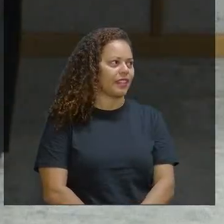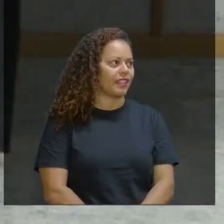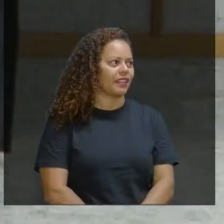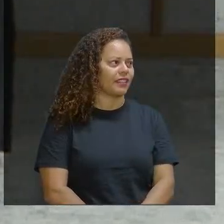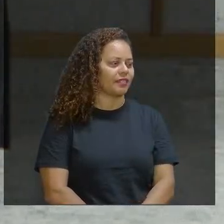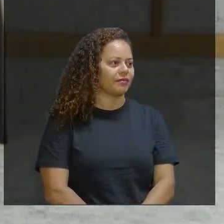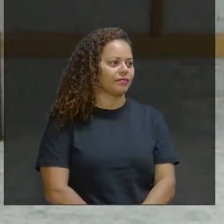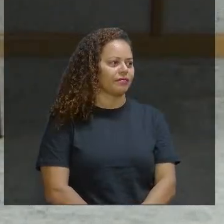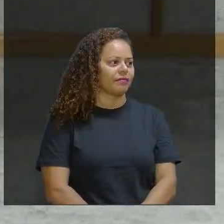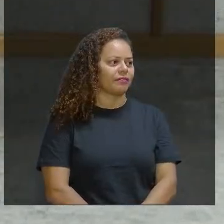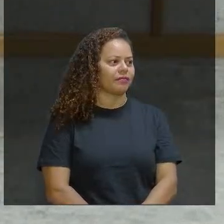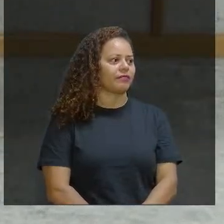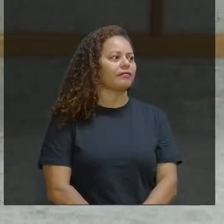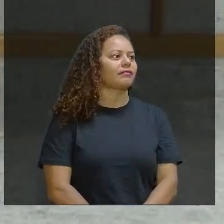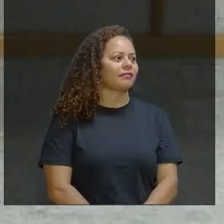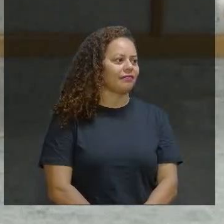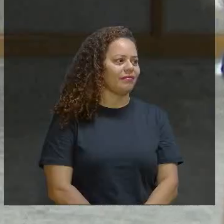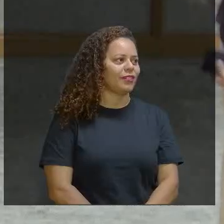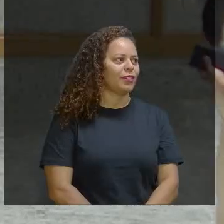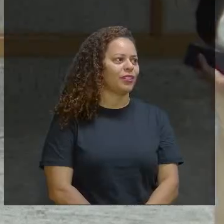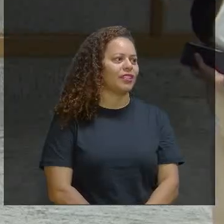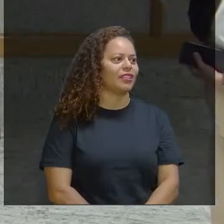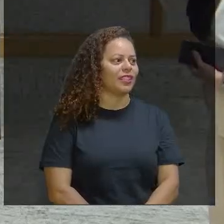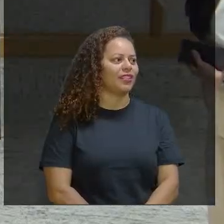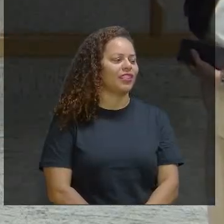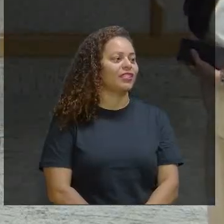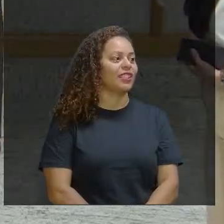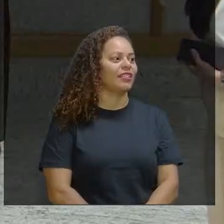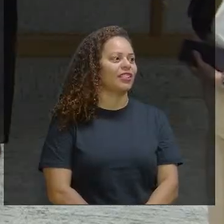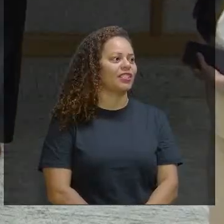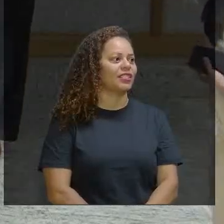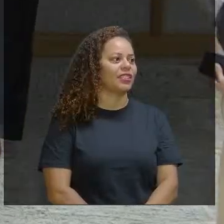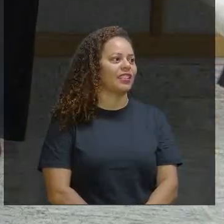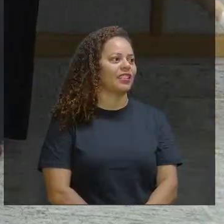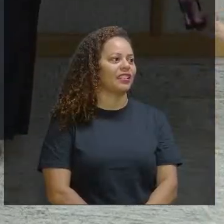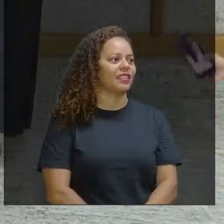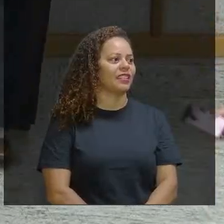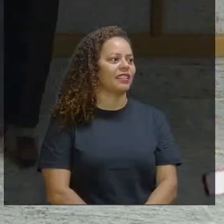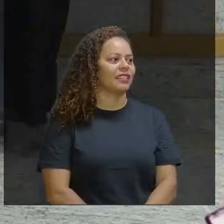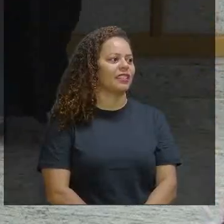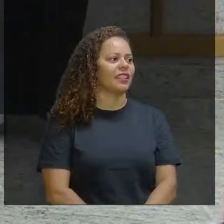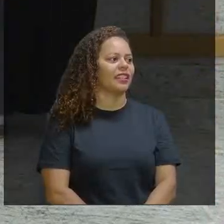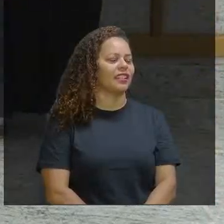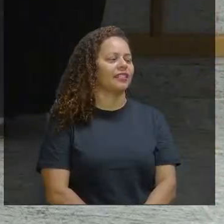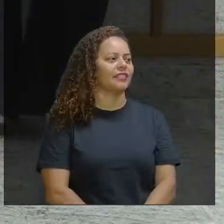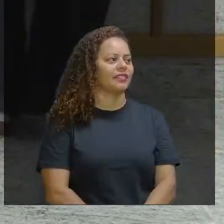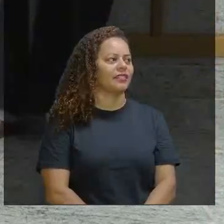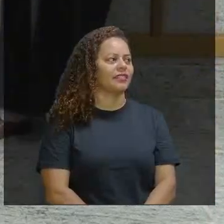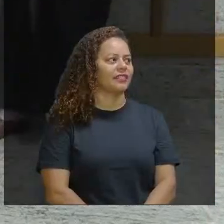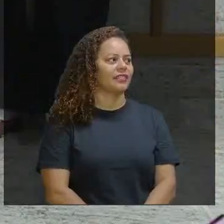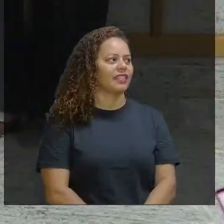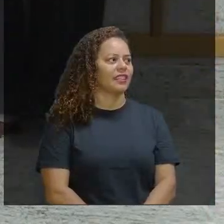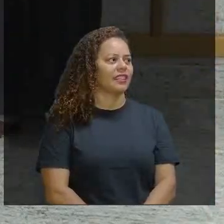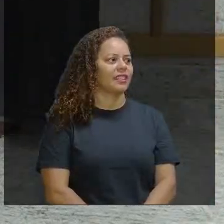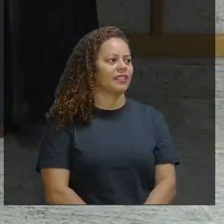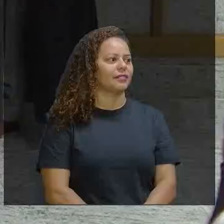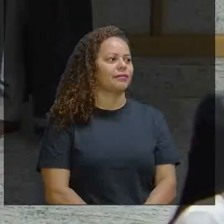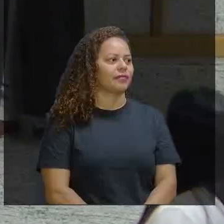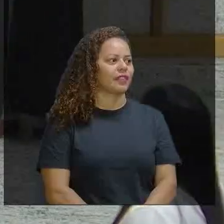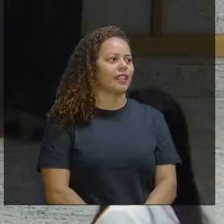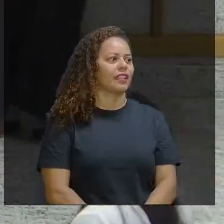A juíza Paola Santos cumprimenta a senhora Ângela. A procuradora eleitoral, doutora Sara Cavalcante,